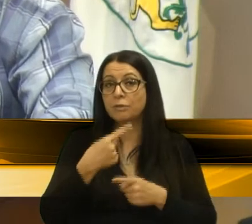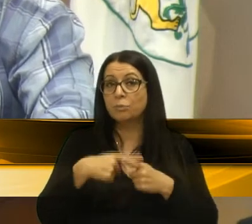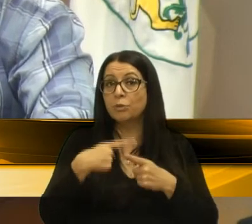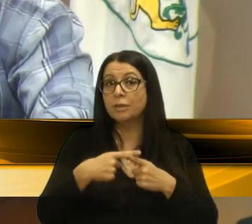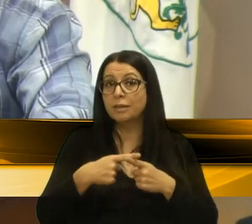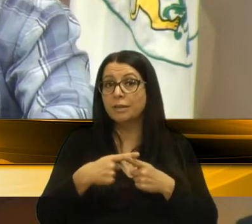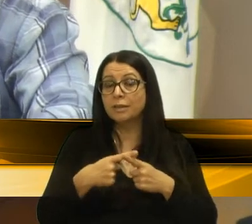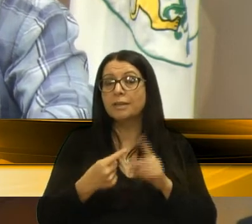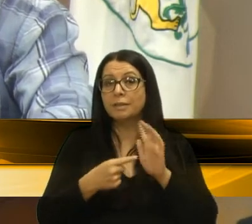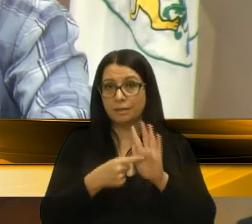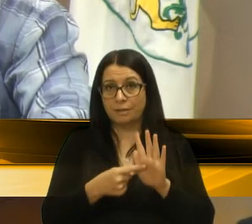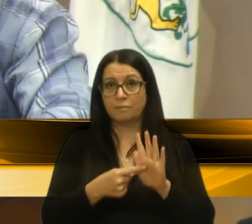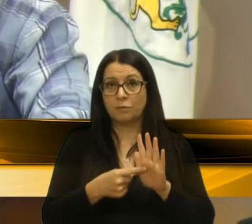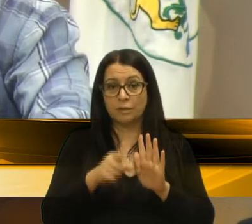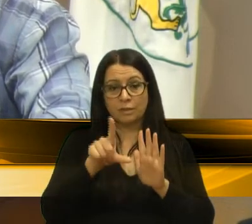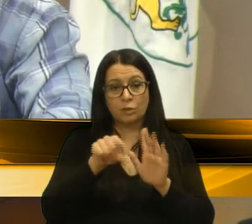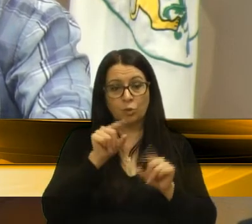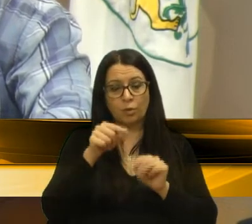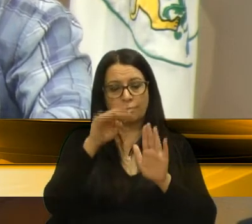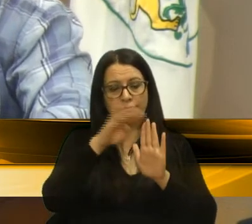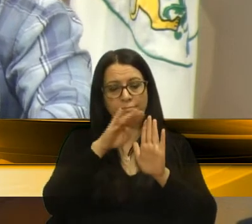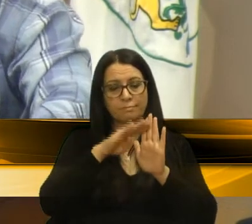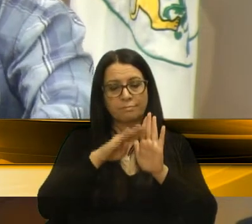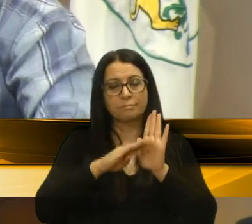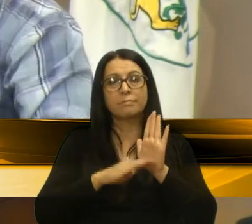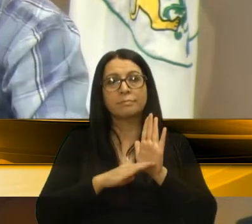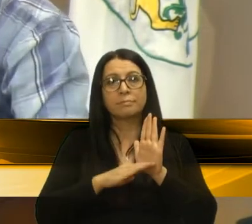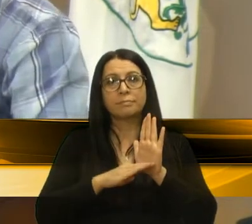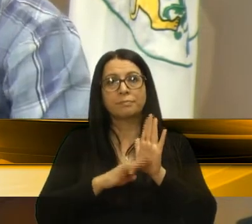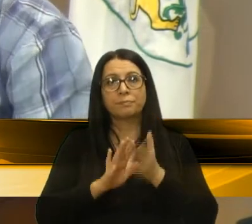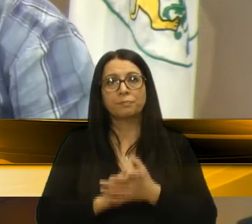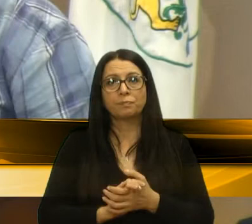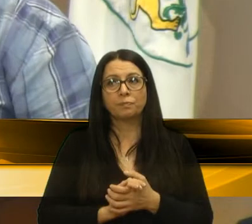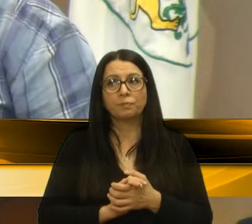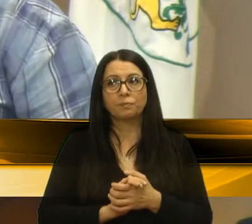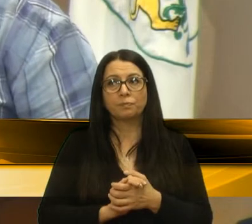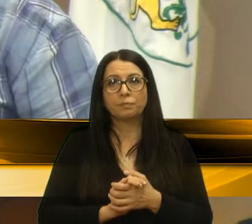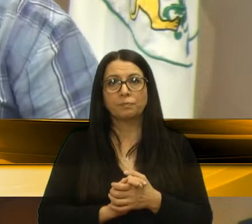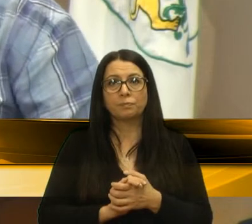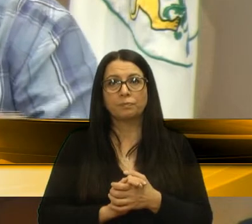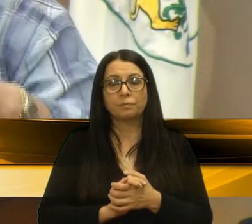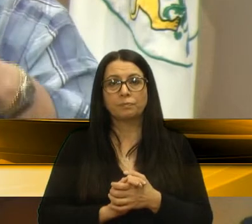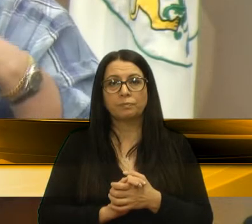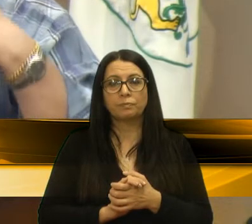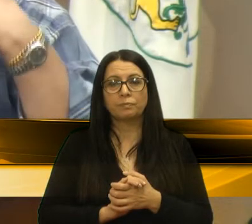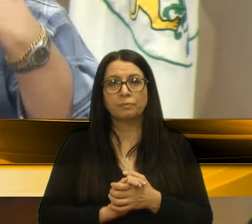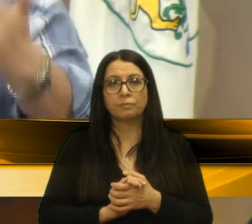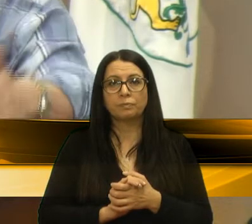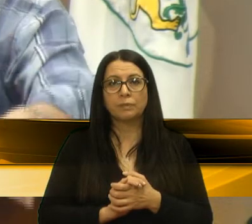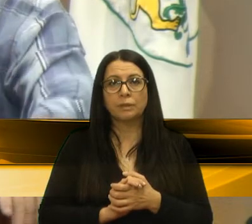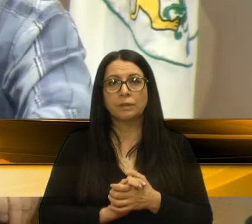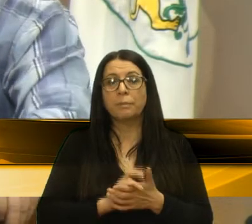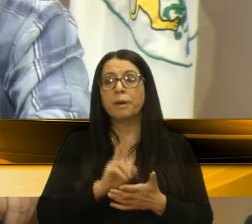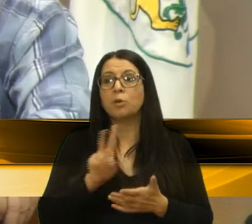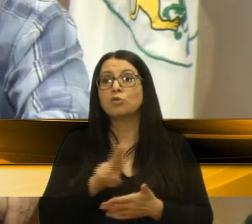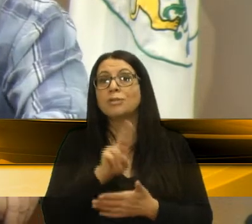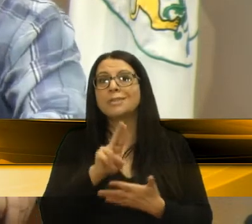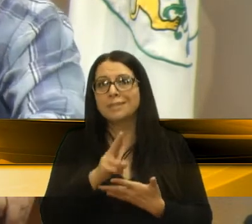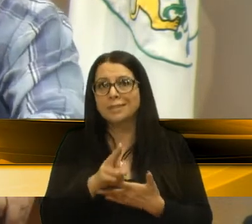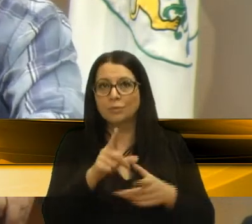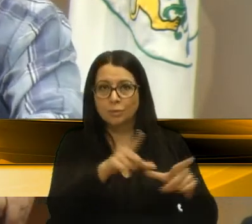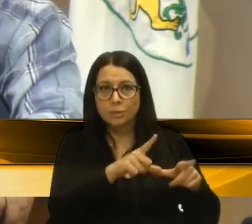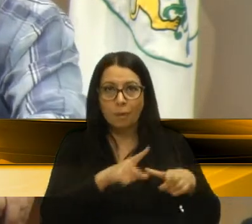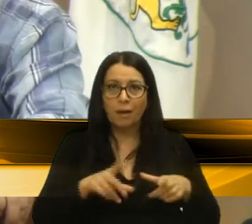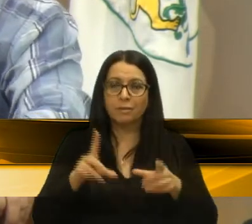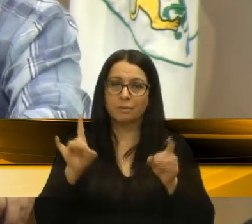estabelece critérios e critérios do ponto de vista de utilização de espaços